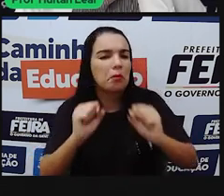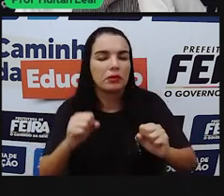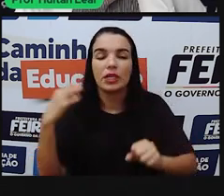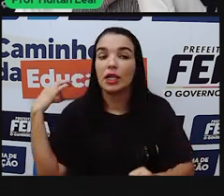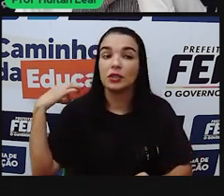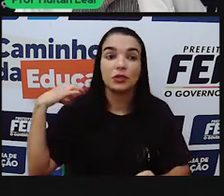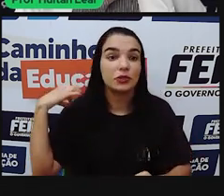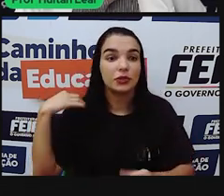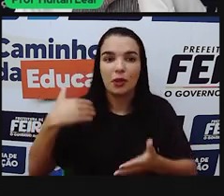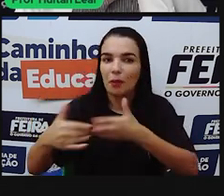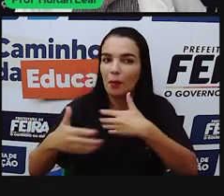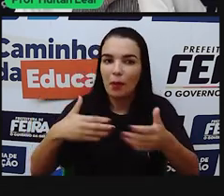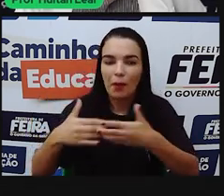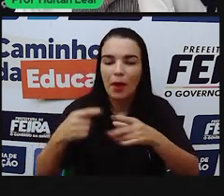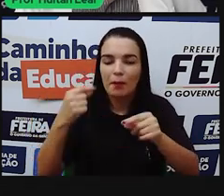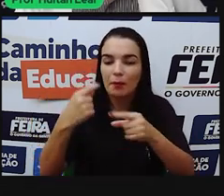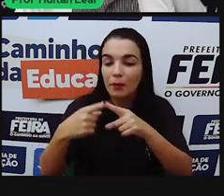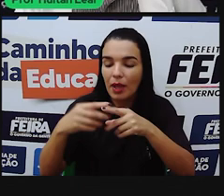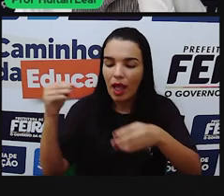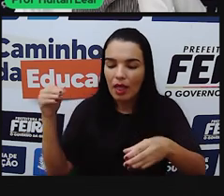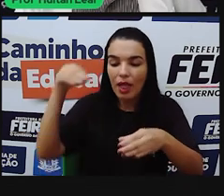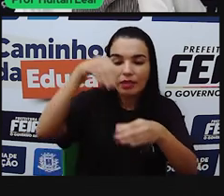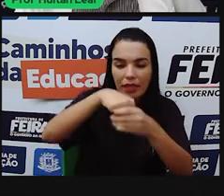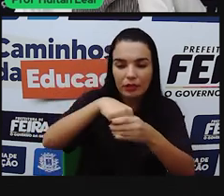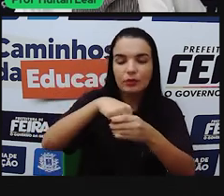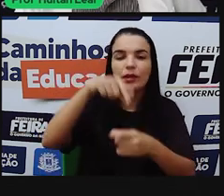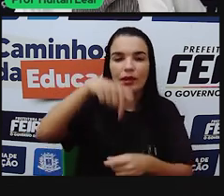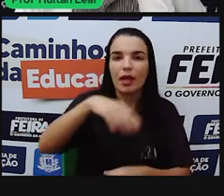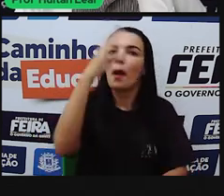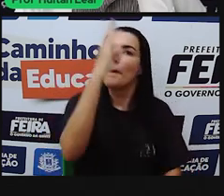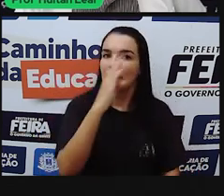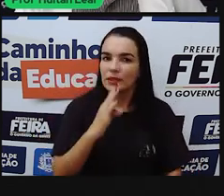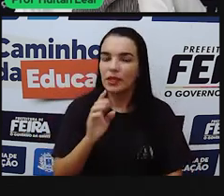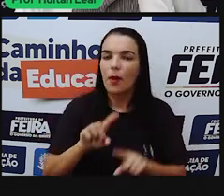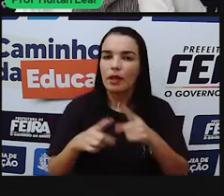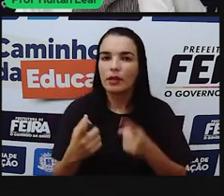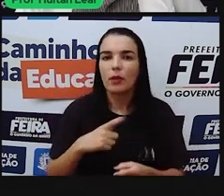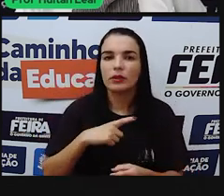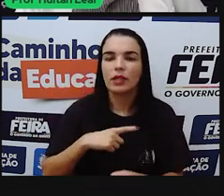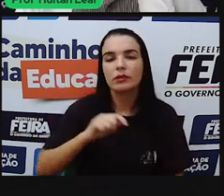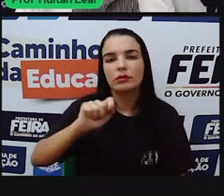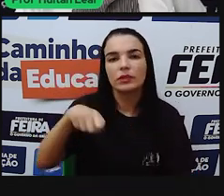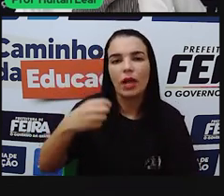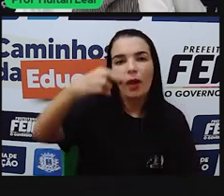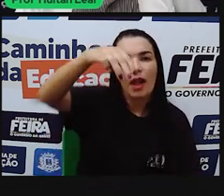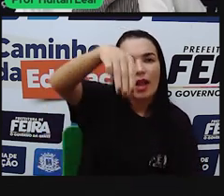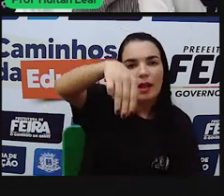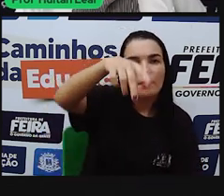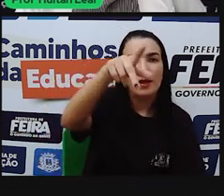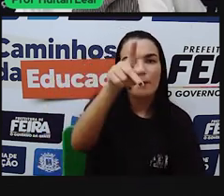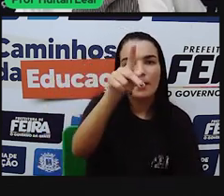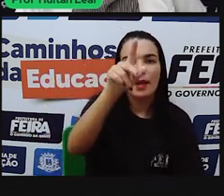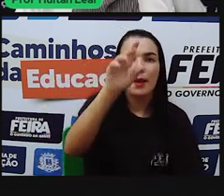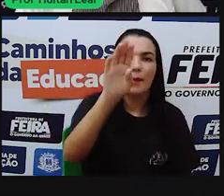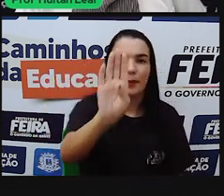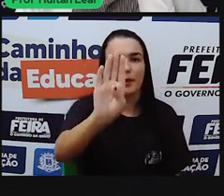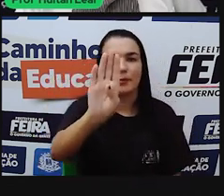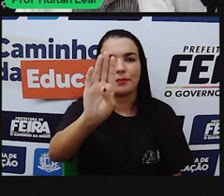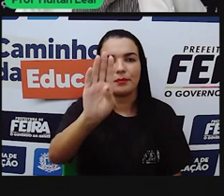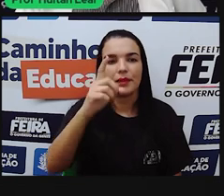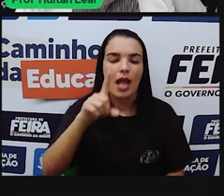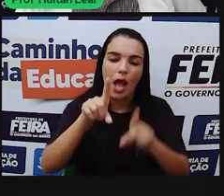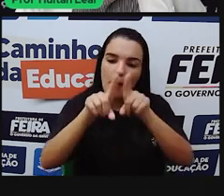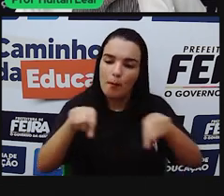fazem parte da MPB, da música popular brasileira. Então, pelo YouTube, você